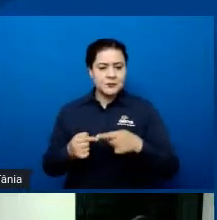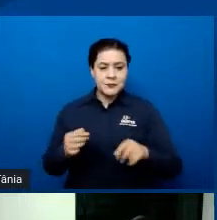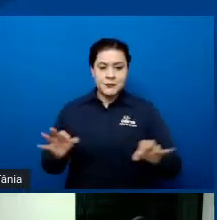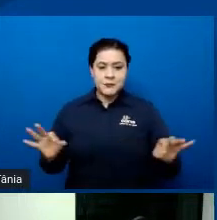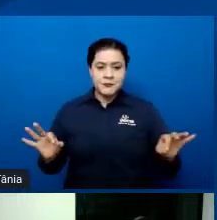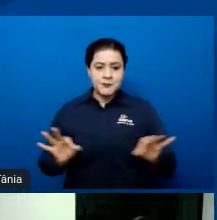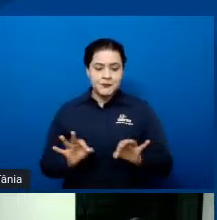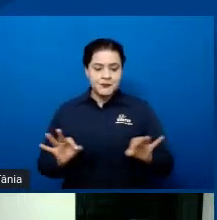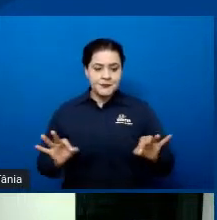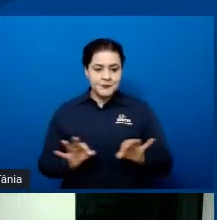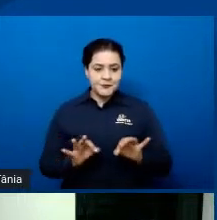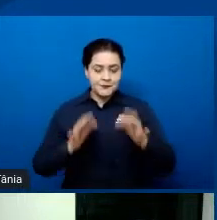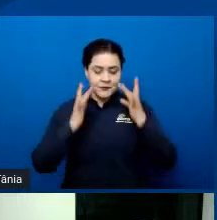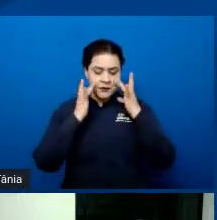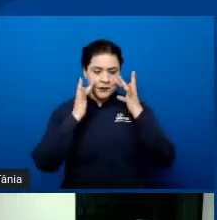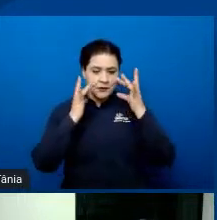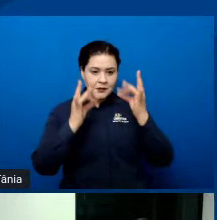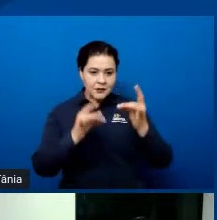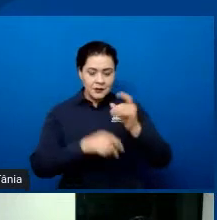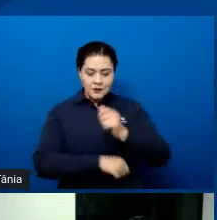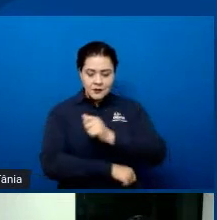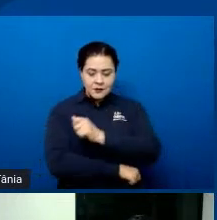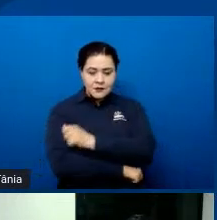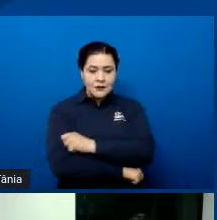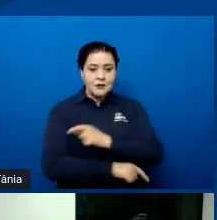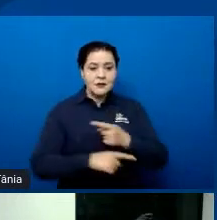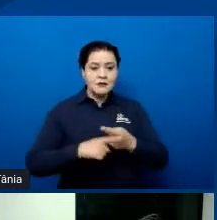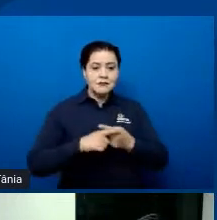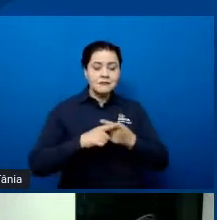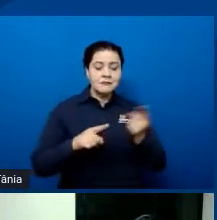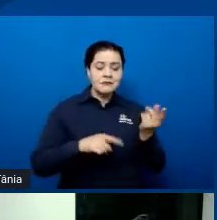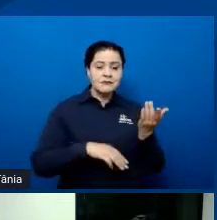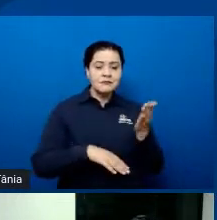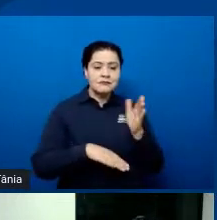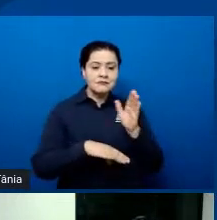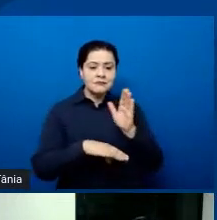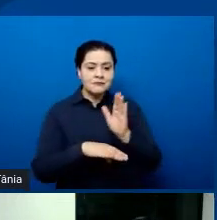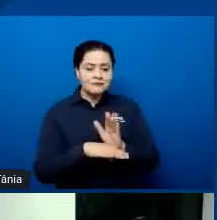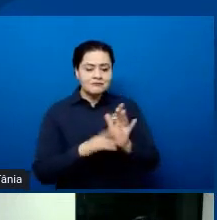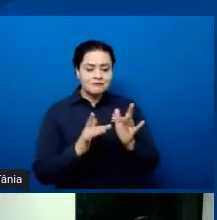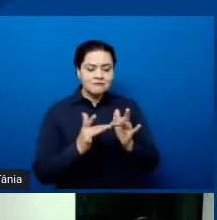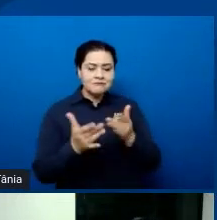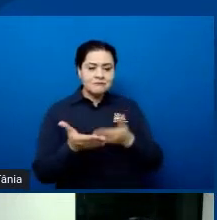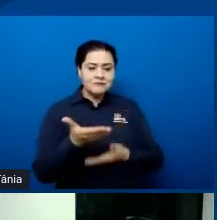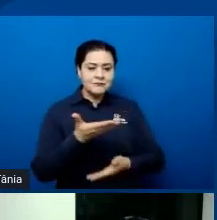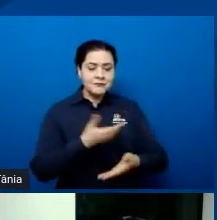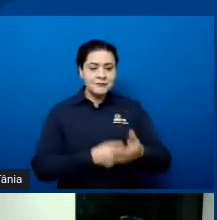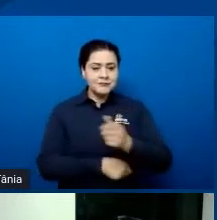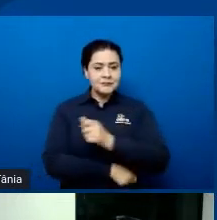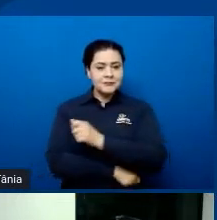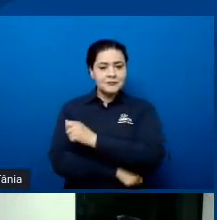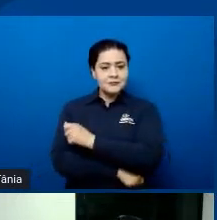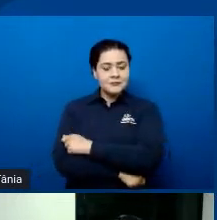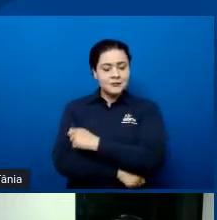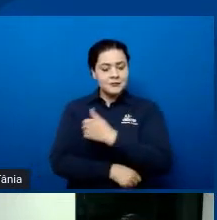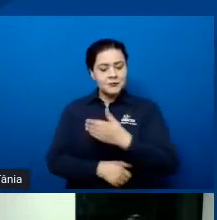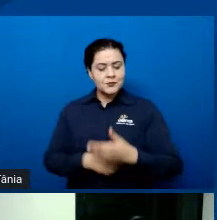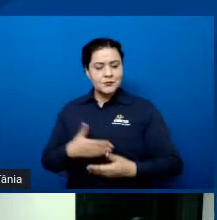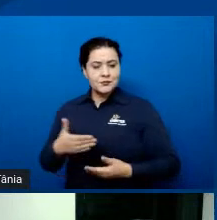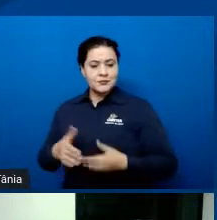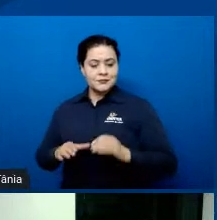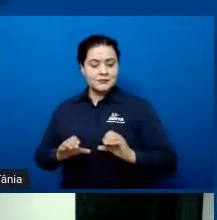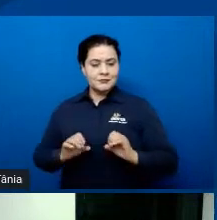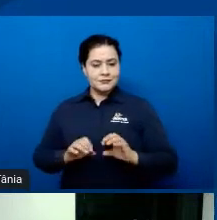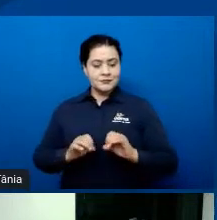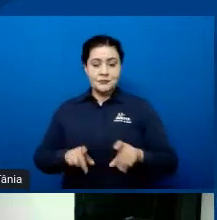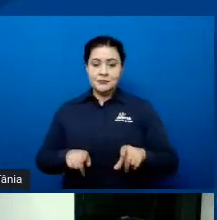da atenção do aluno, e sim um colaborador de interatividade do aluno, né, no processo educativo,